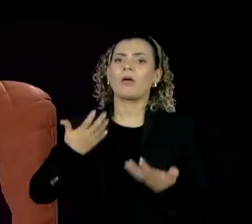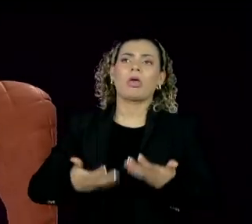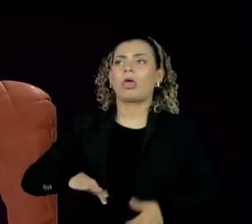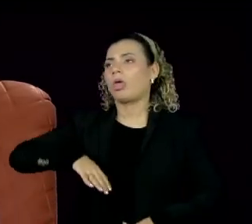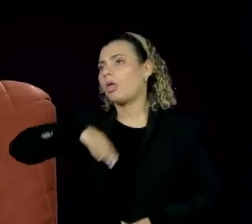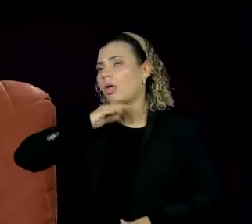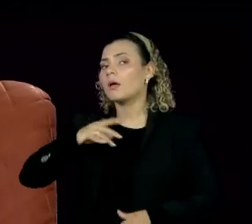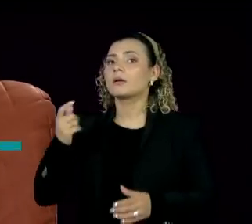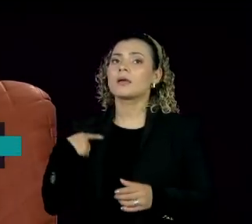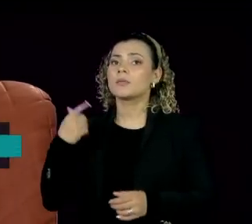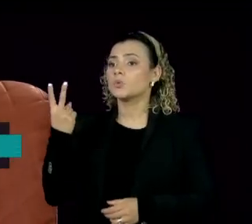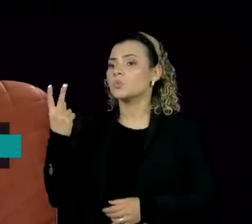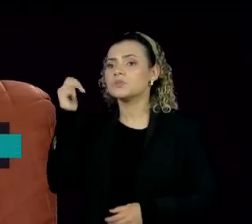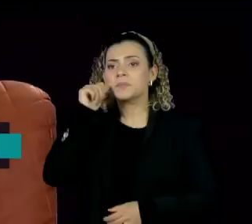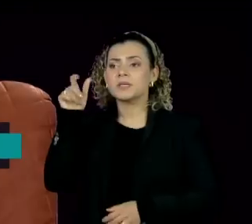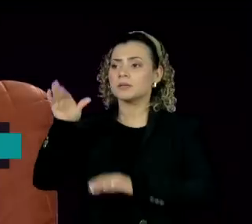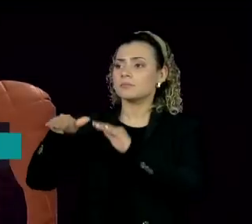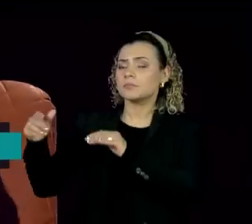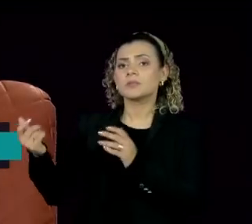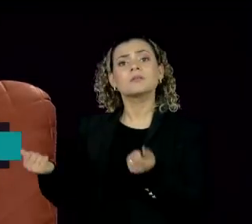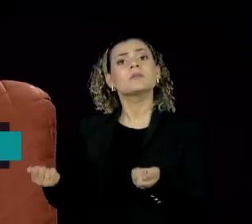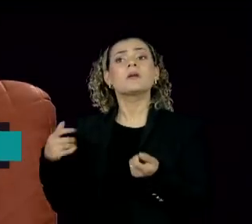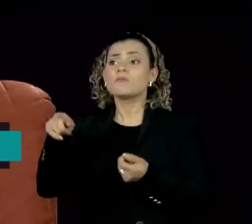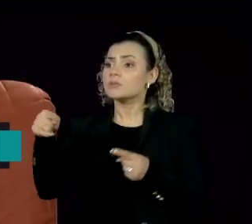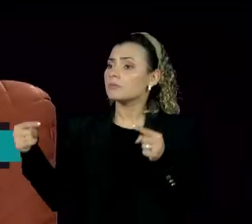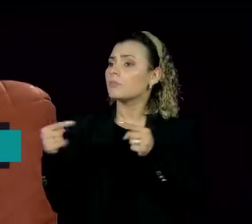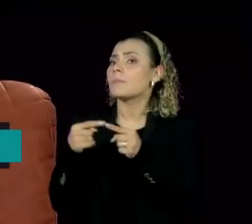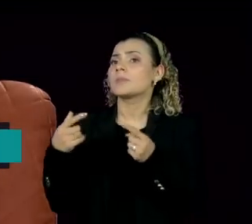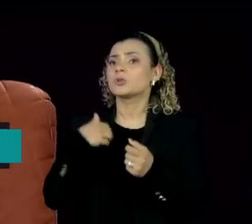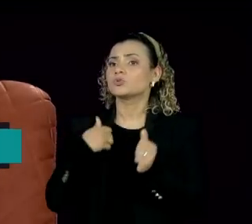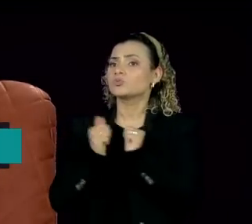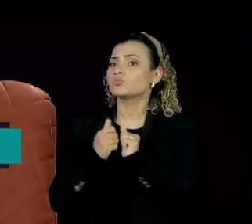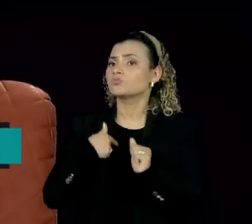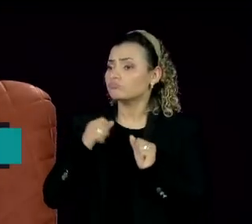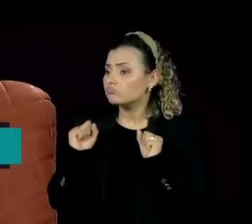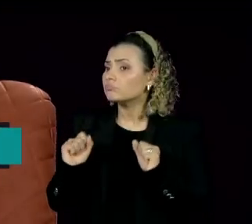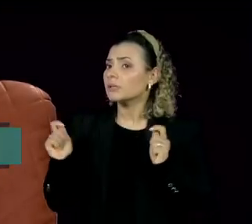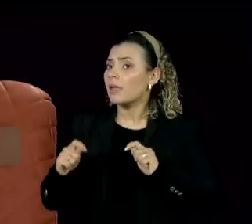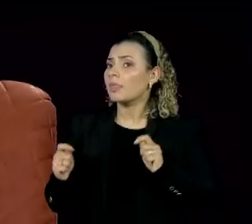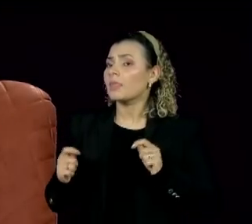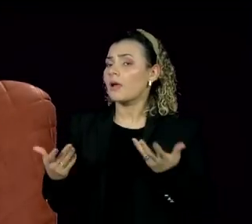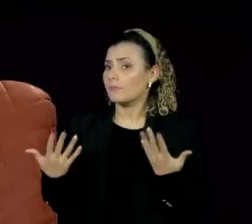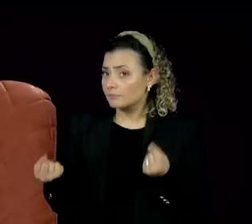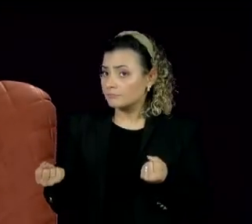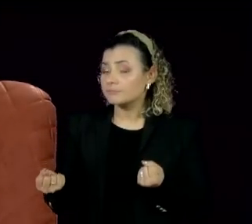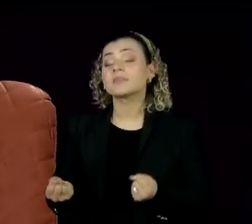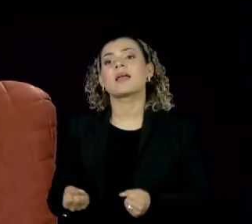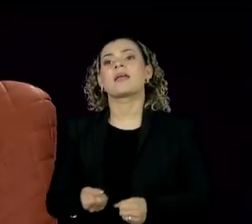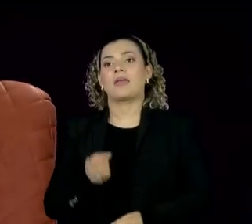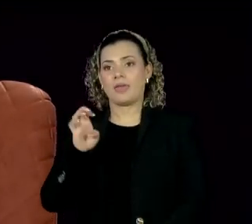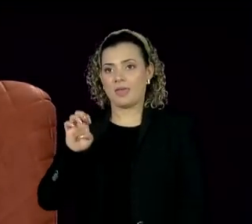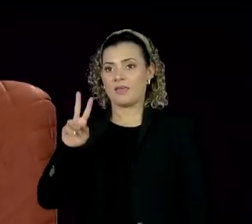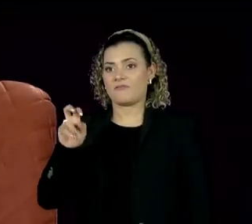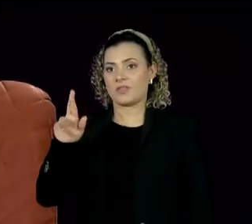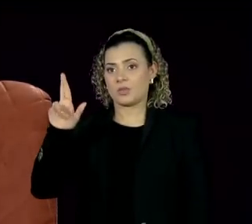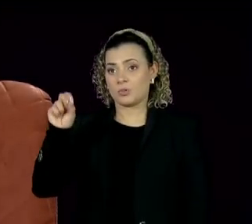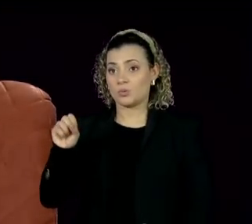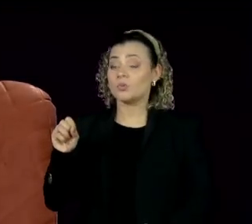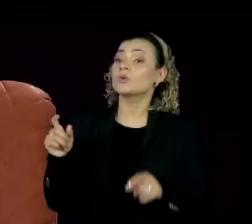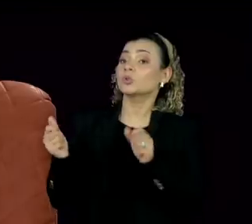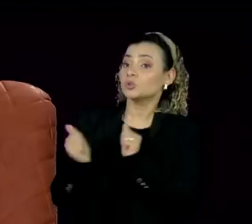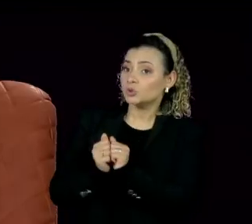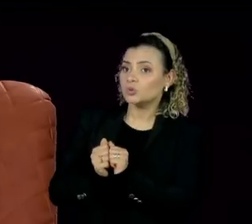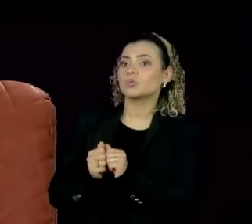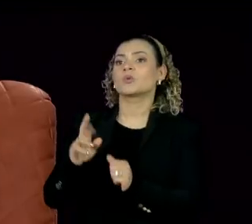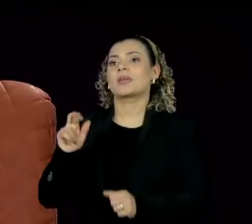homem, ele quer botar 2 meninas, e eu quero muito que você faça comigo e tal. E aí o Evandro foi com o Ricardo ver esse show da